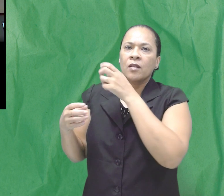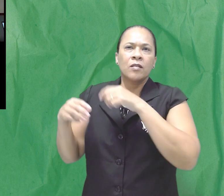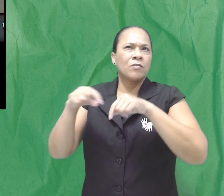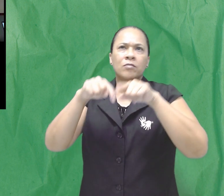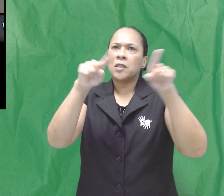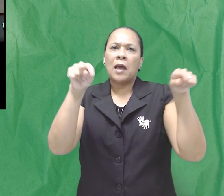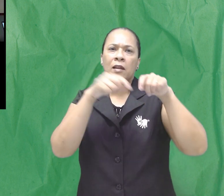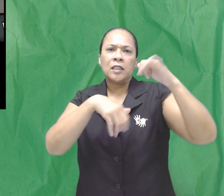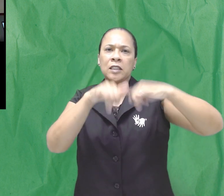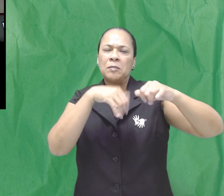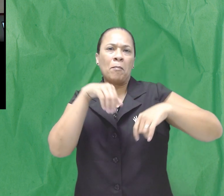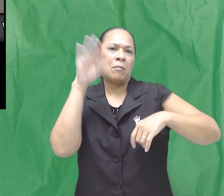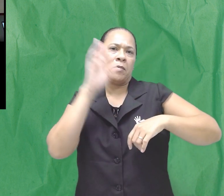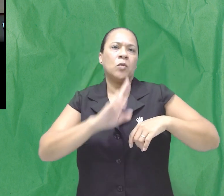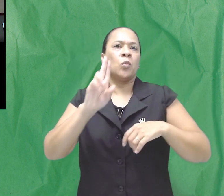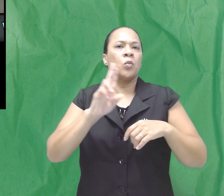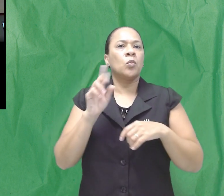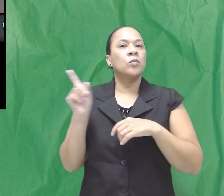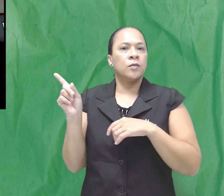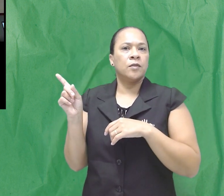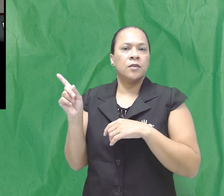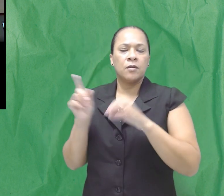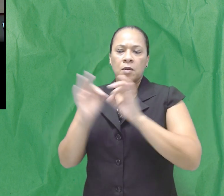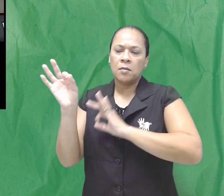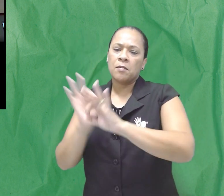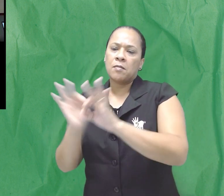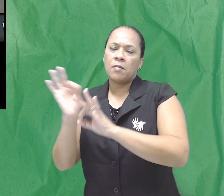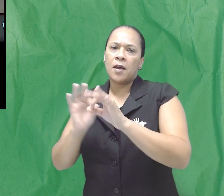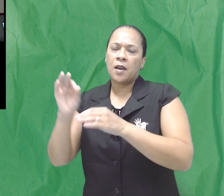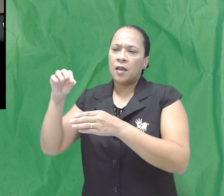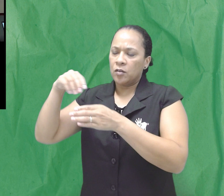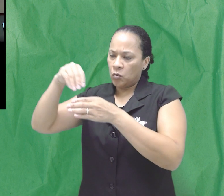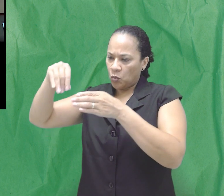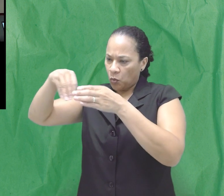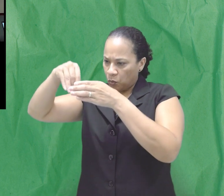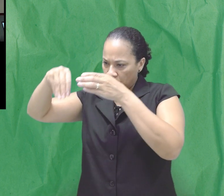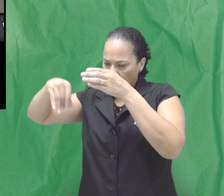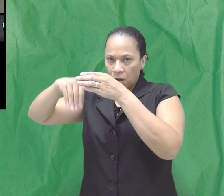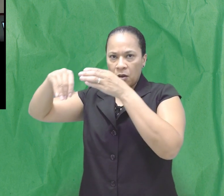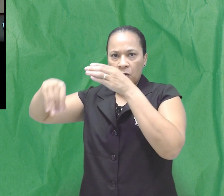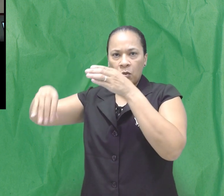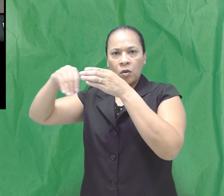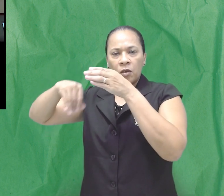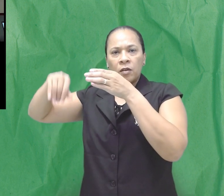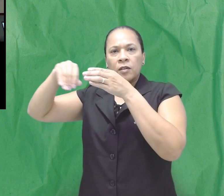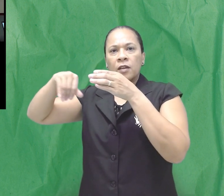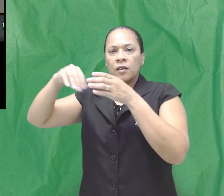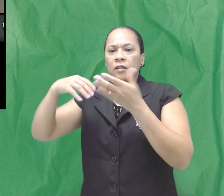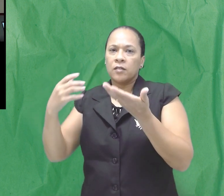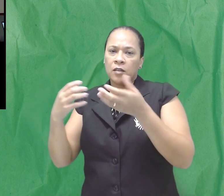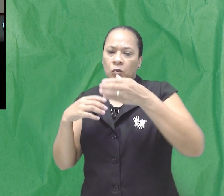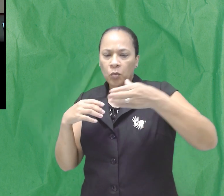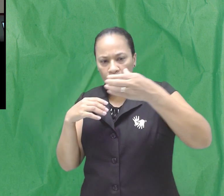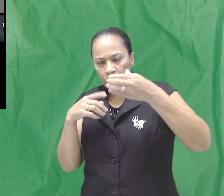como principal aplicação o uso para preparo de soluções, aquecimento de líquidos, conter volumes de reagentes,